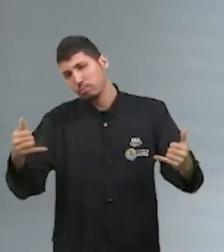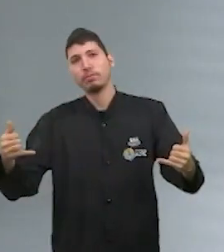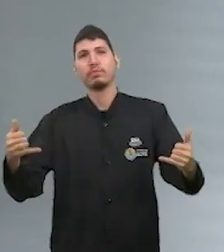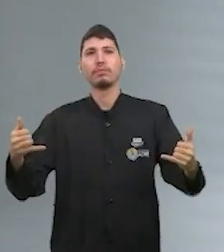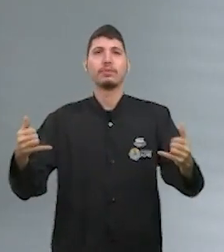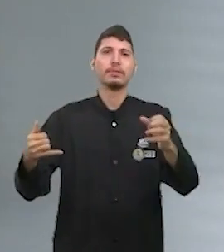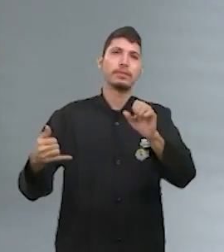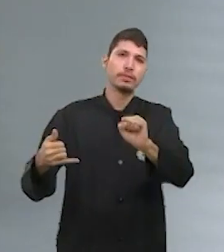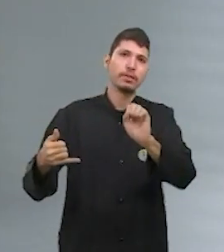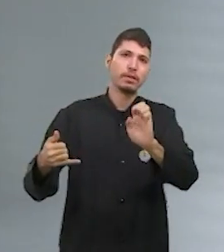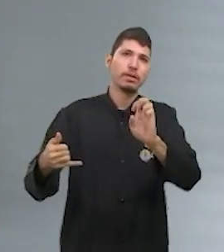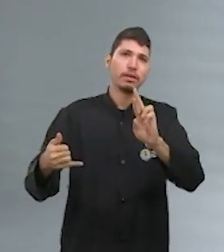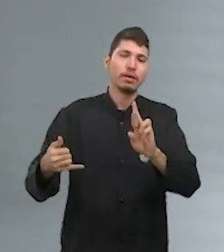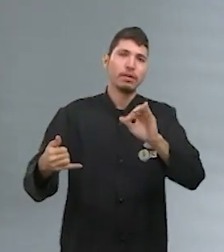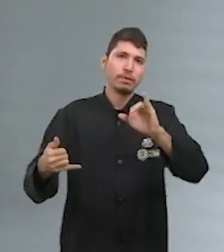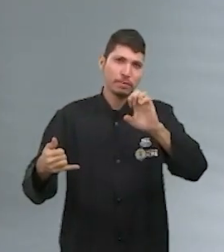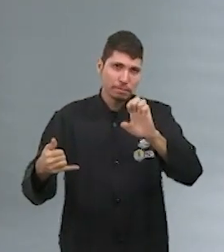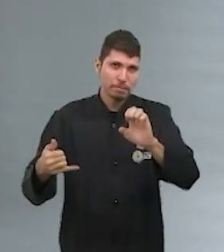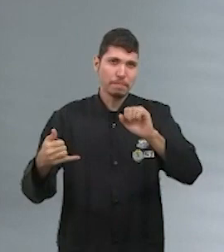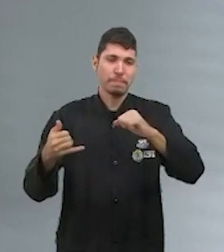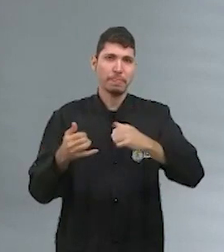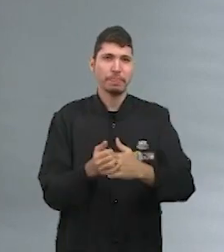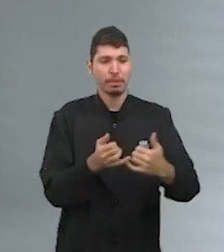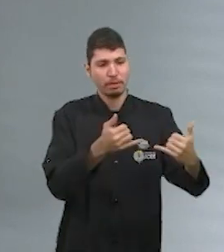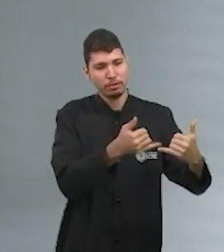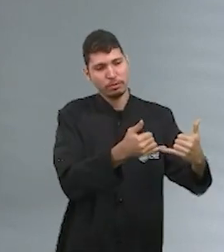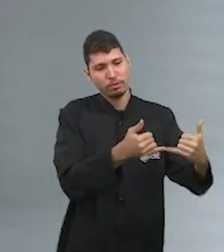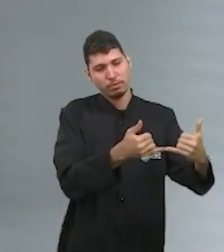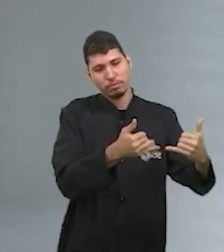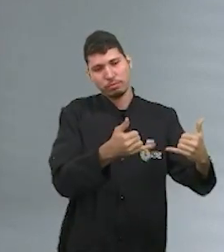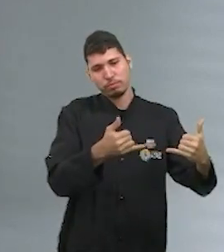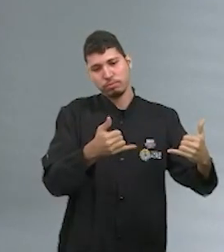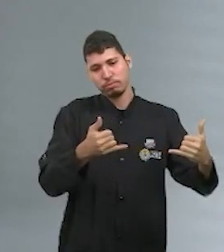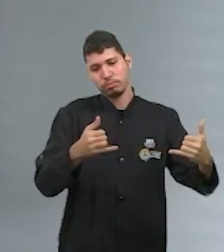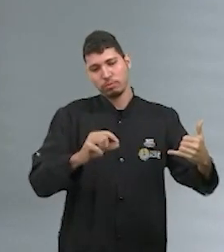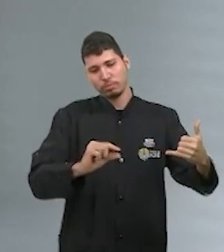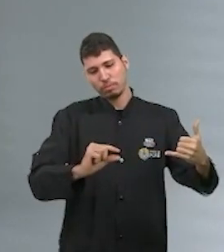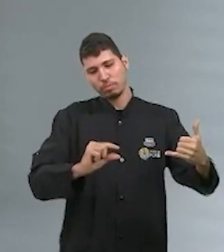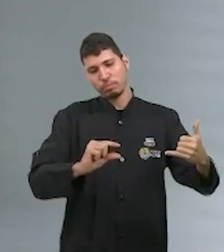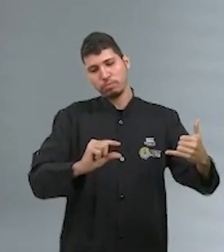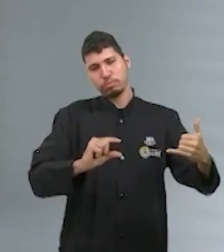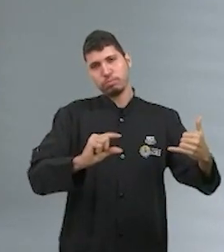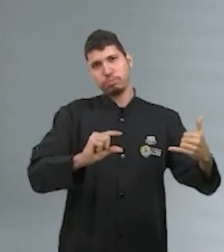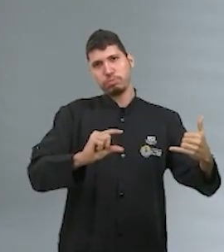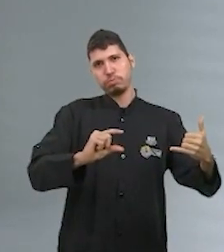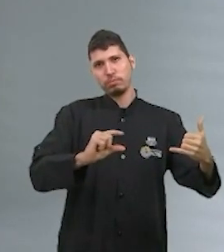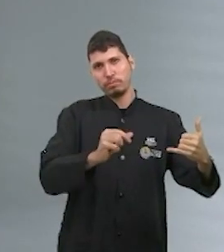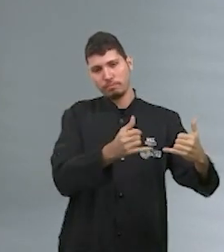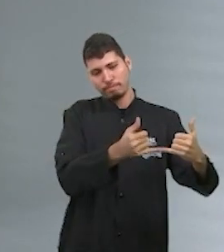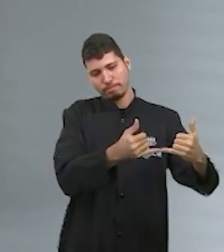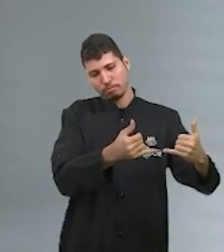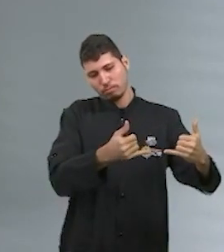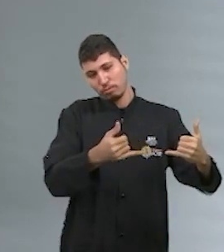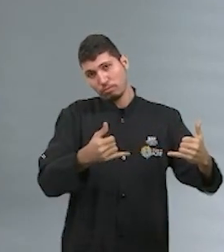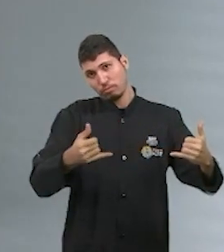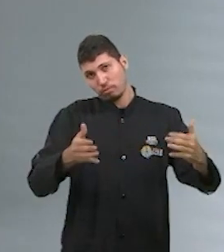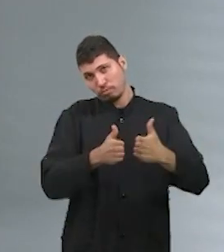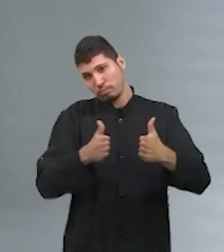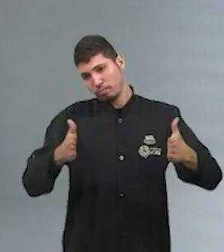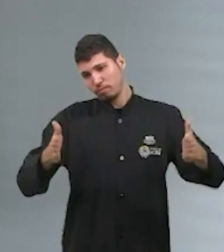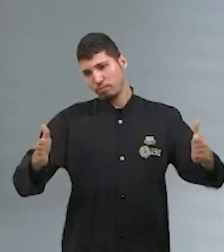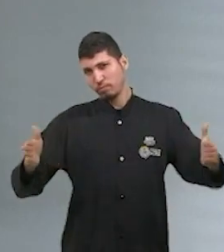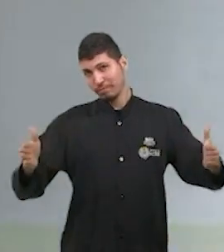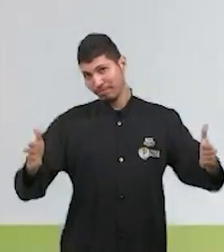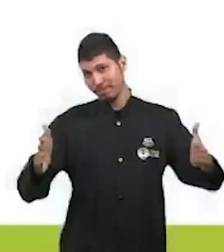dividida, e os fios de maior espessura, obedecendo aí a segunda lei de Ohm. Ok, gente? Essa é